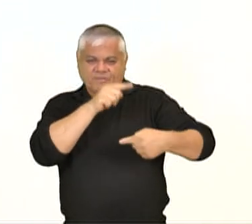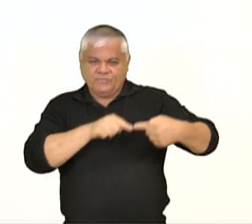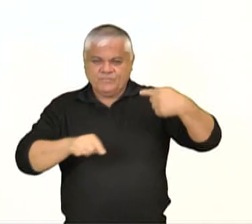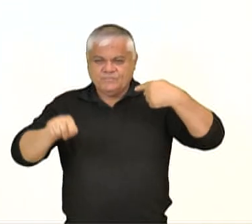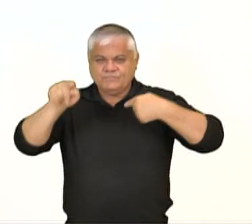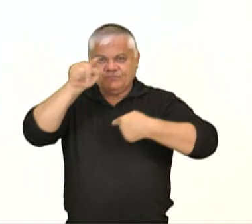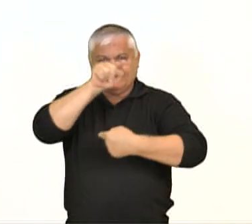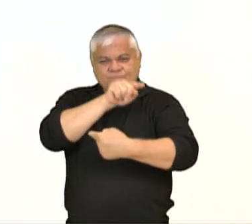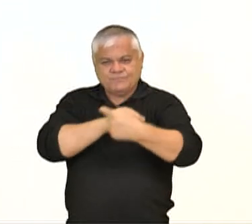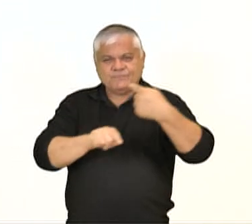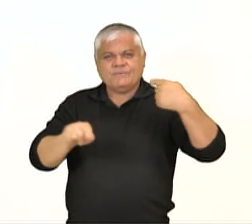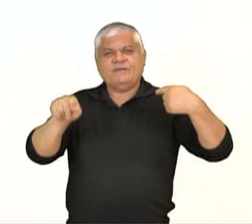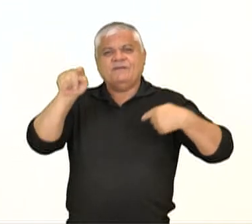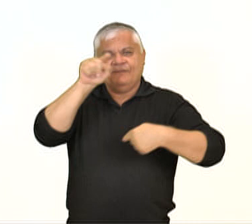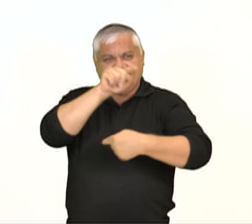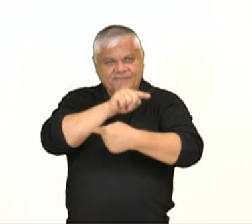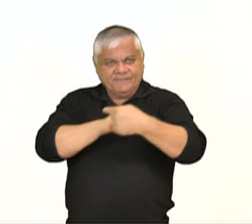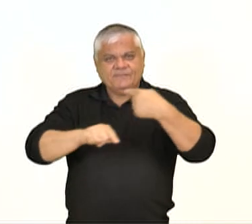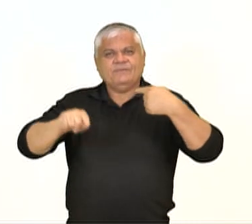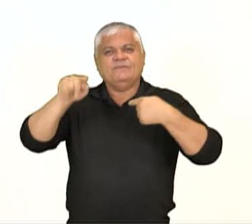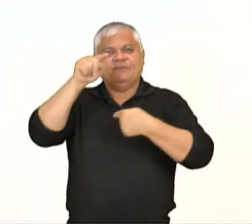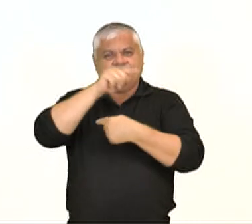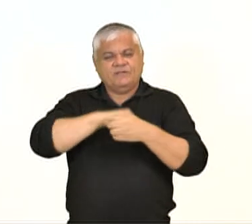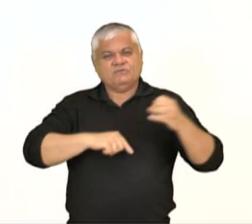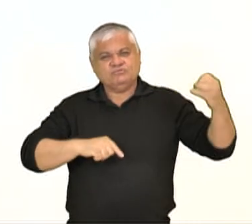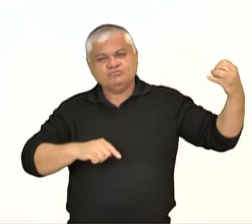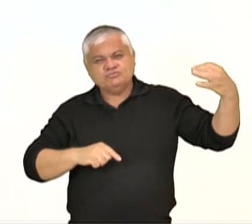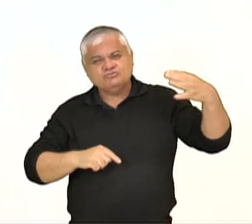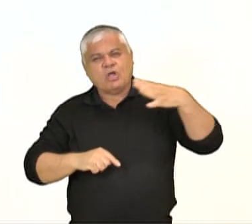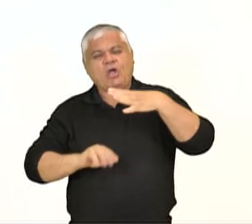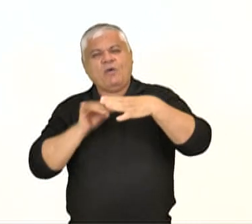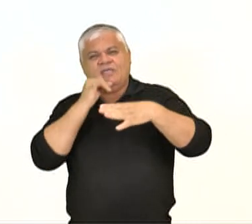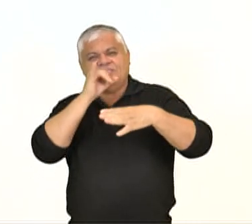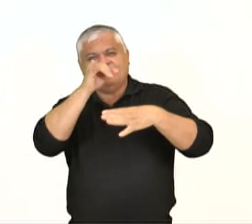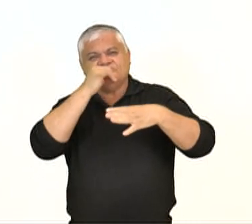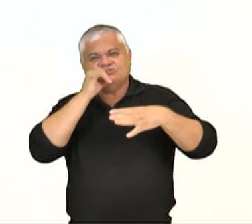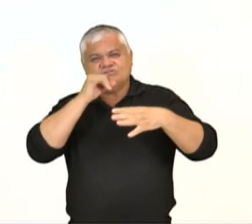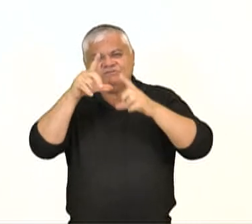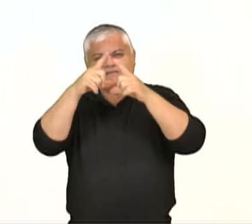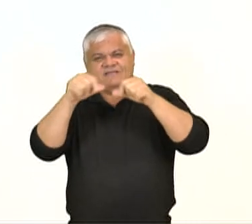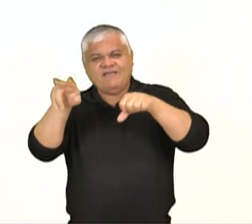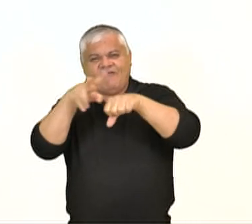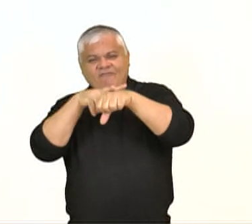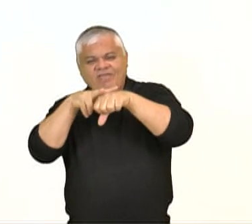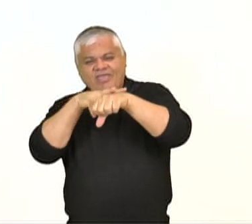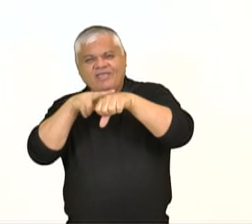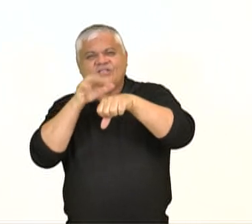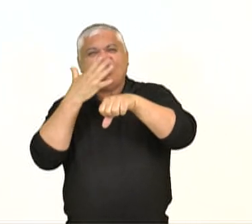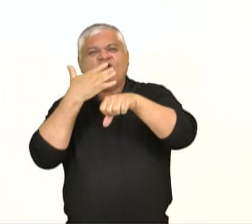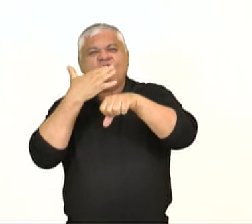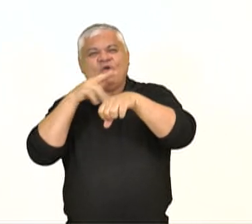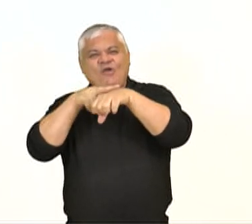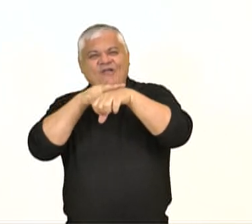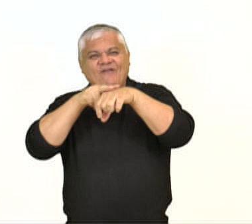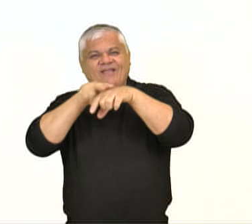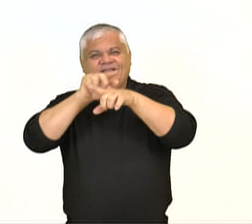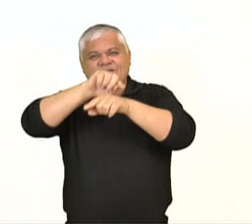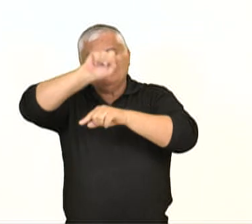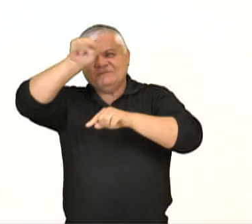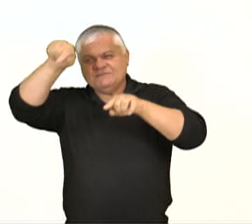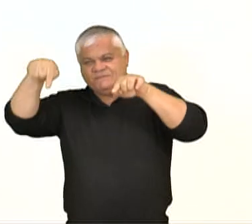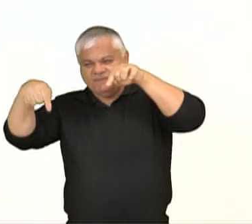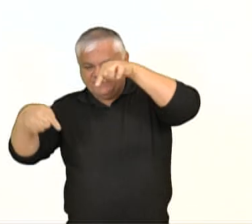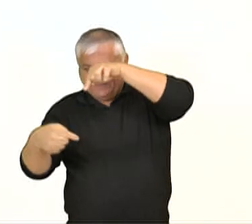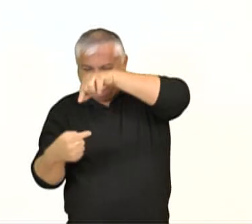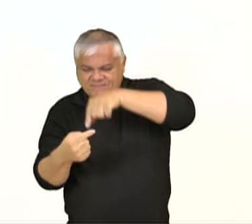fotossíntese acontecendo, a transformação química, a energia luminosa aqui sendo captada, né? A mitocôndria, então, que vai realizar o que mesmo?